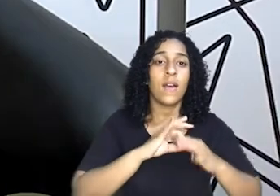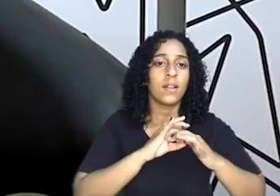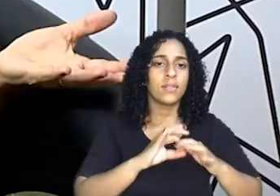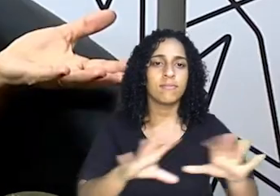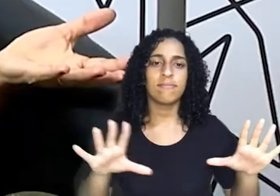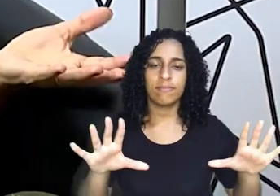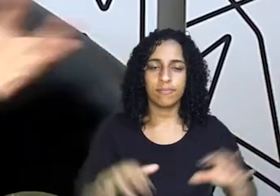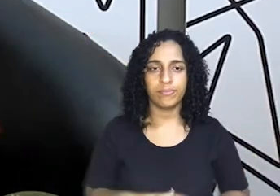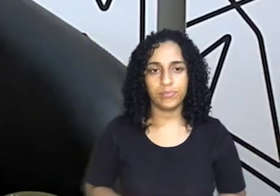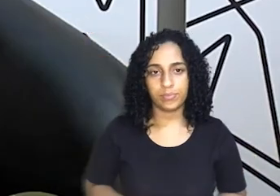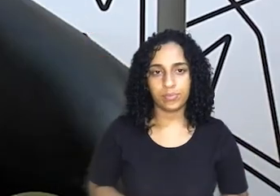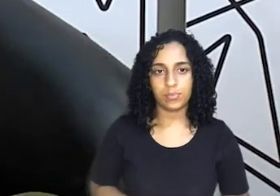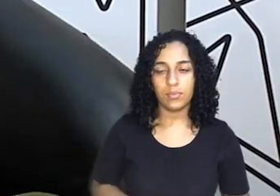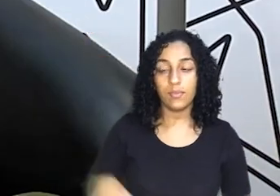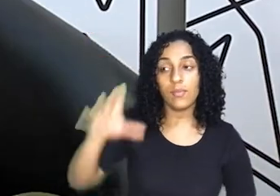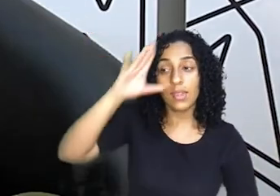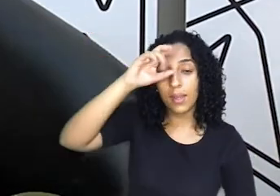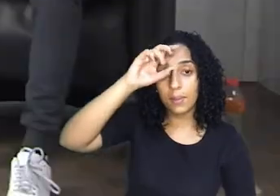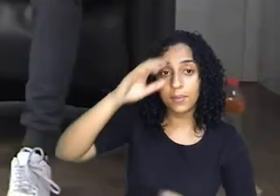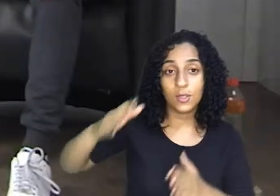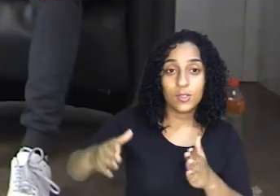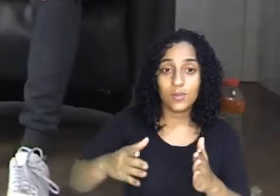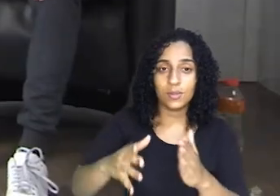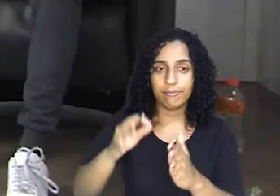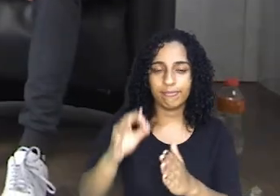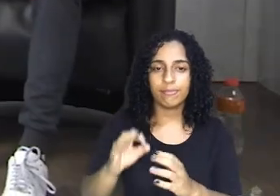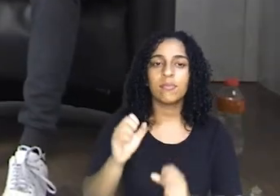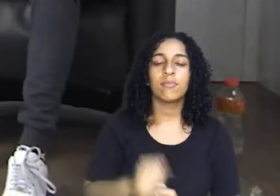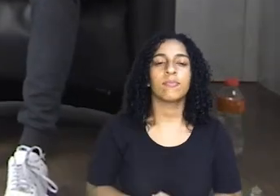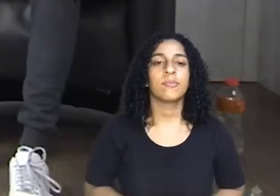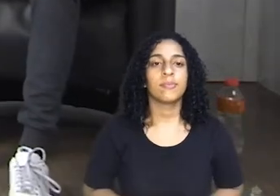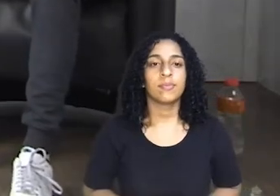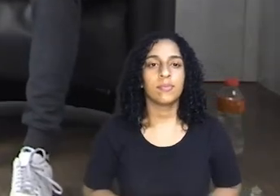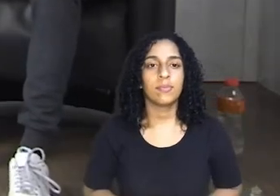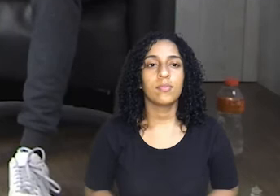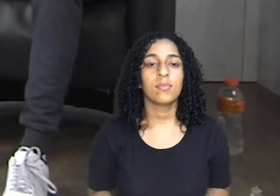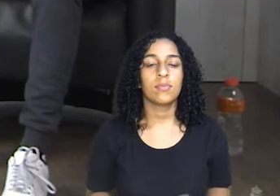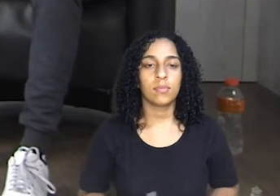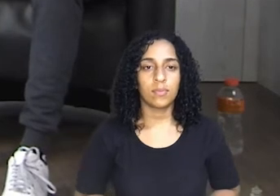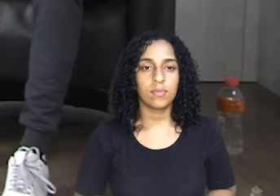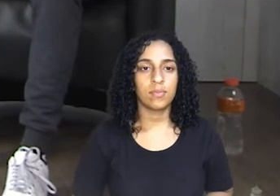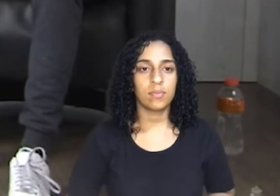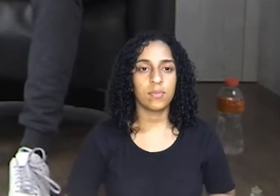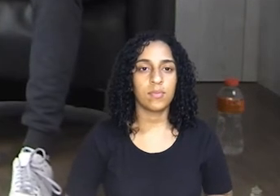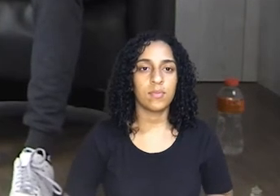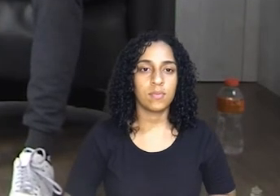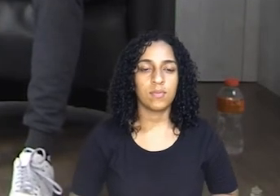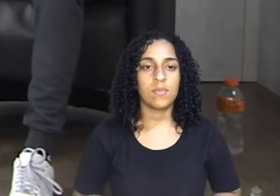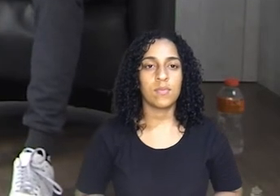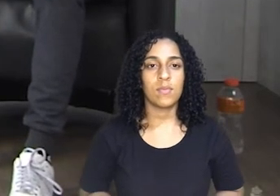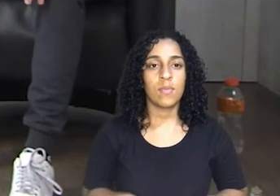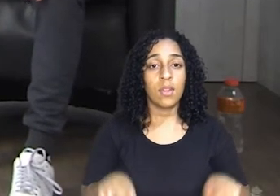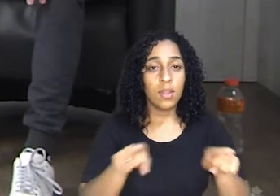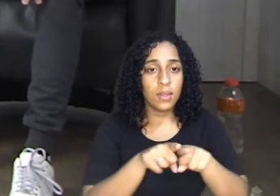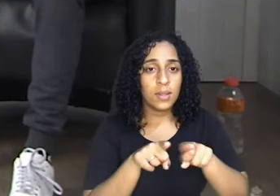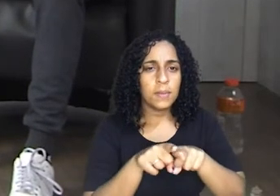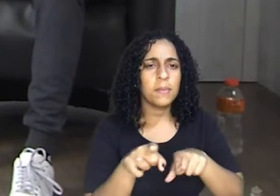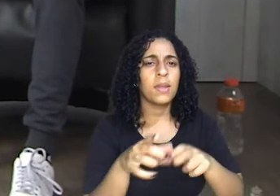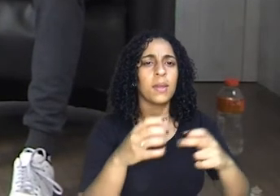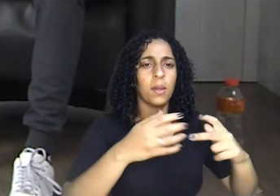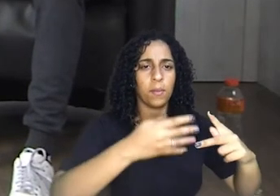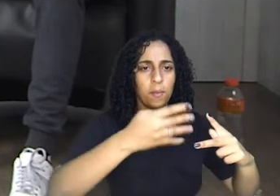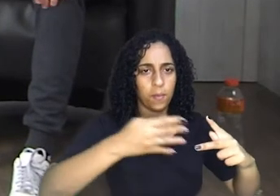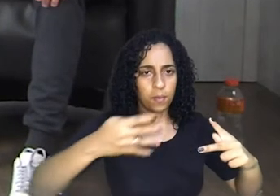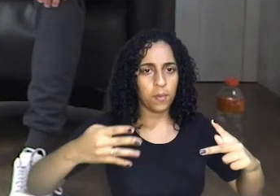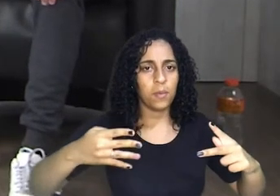código aberto a gente passa saber o caminho que vão cidades estão percorrendo e Alex a gente falou tanto aí no programa